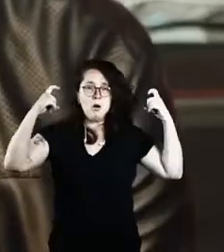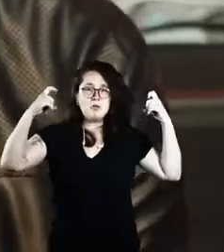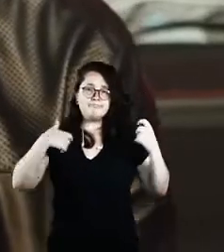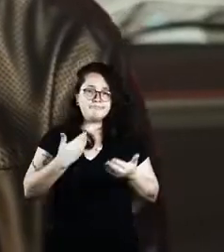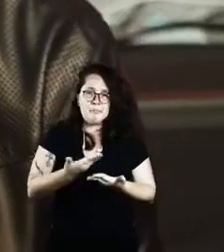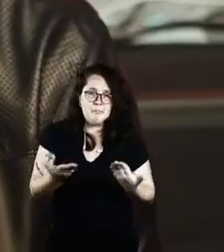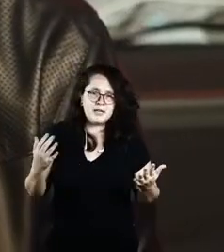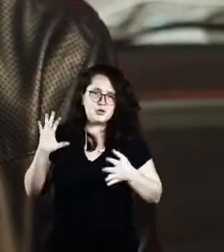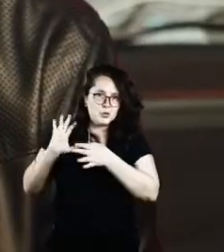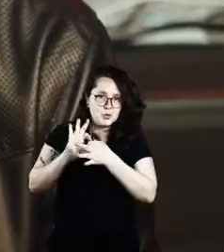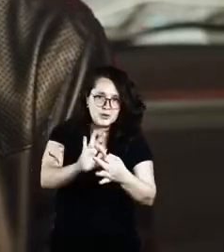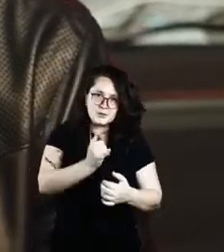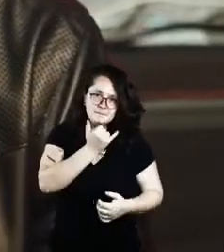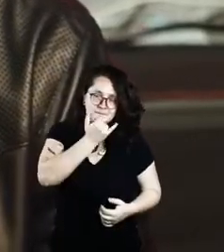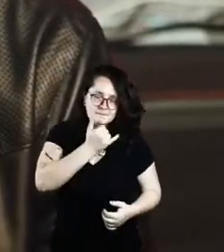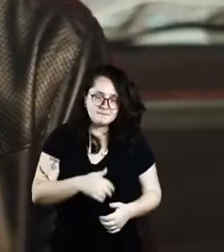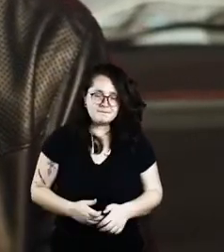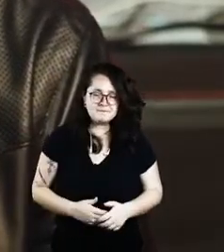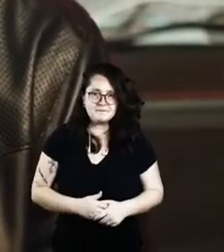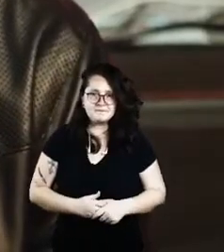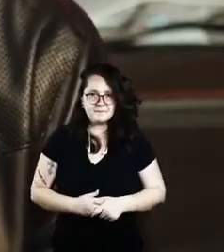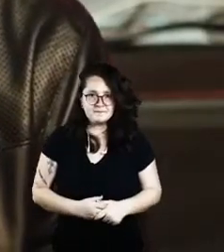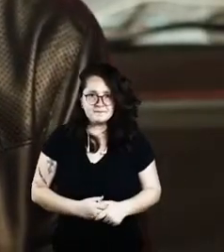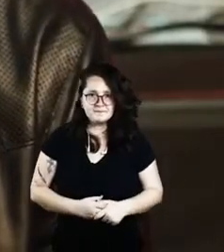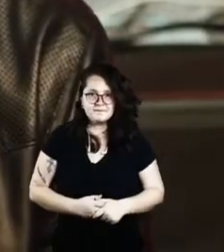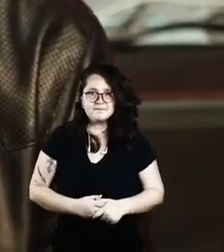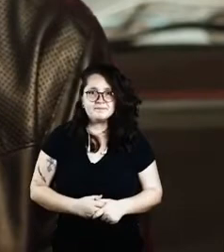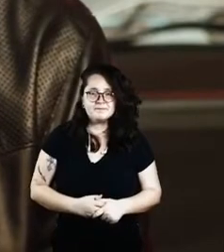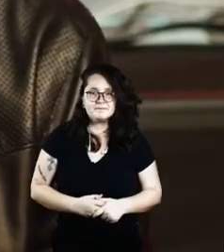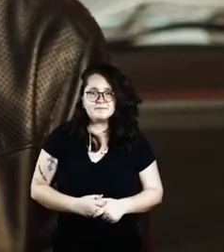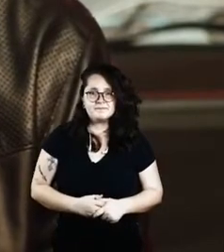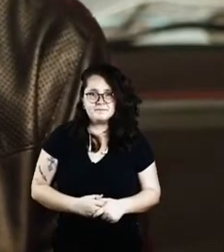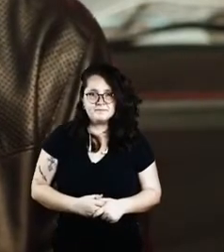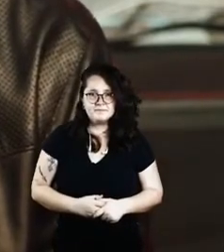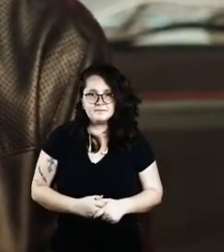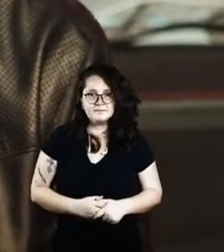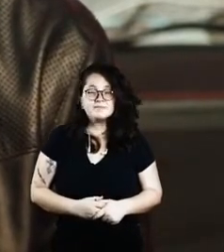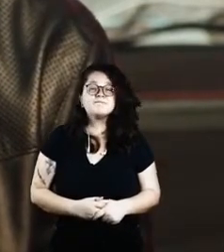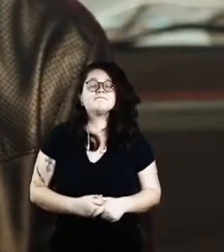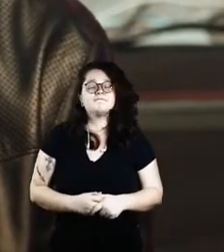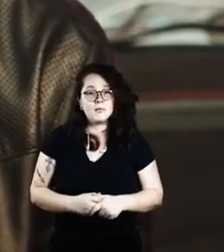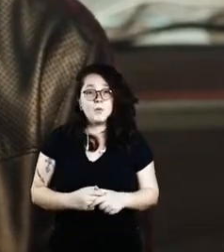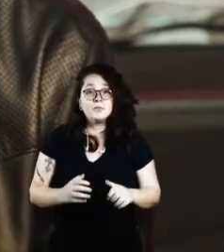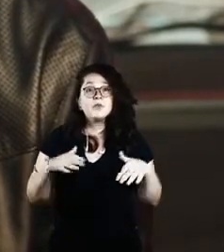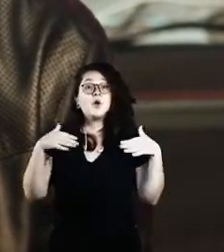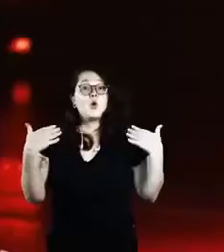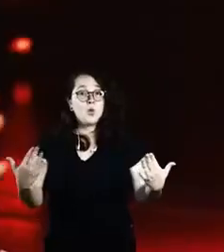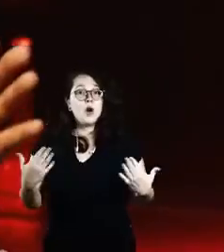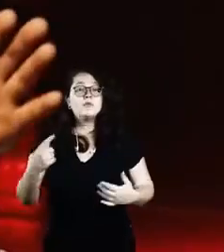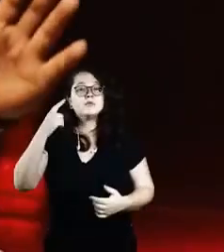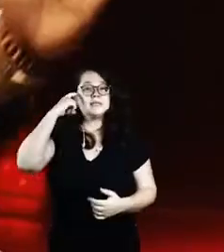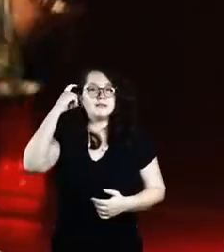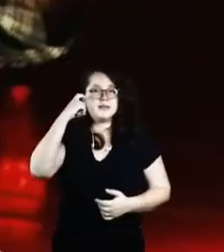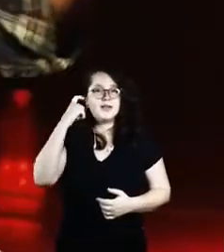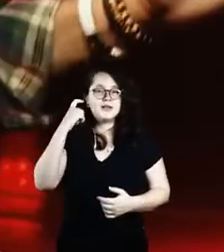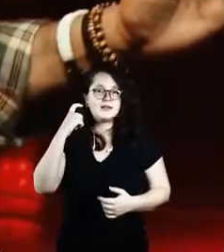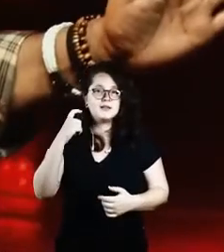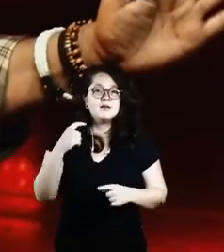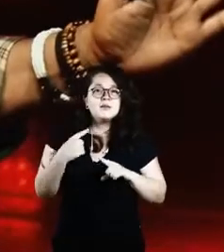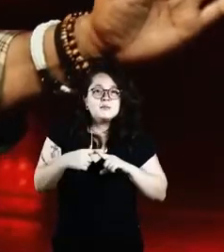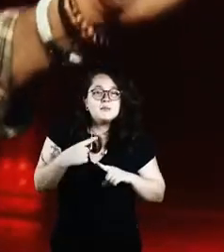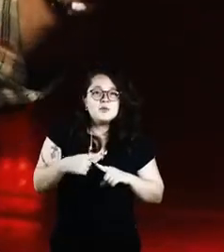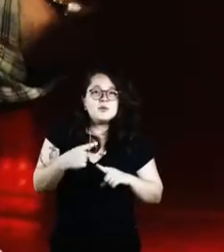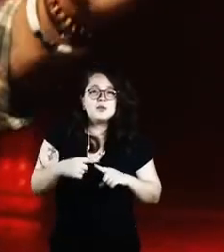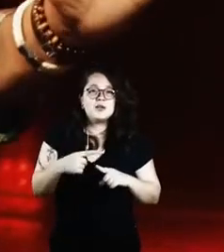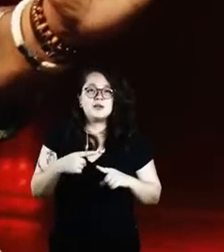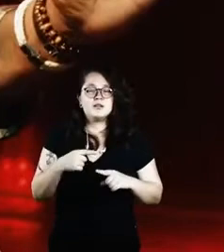ninguém chamava. Aí qual foi a ideia? Da gente criar um bailinho para todo